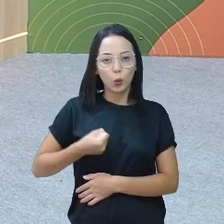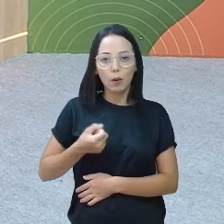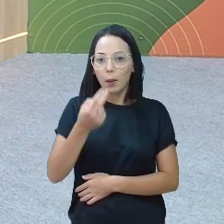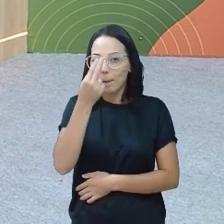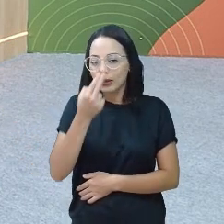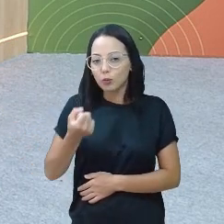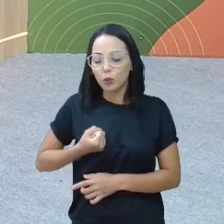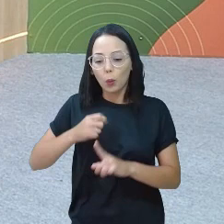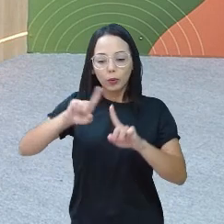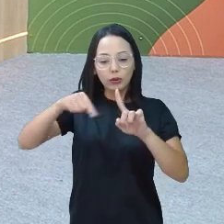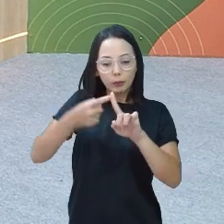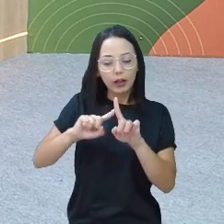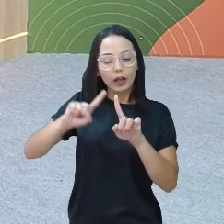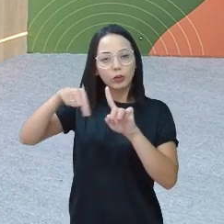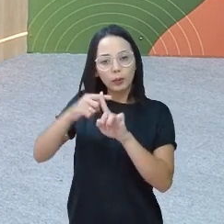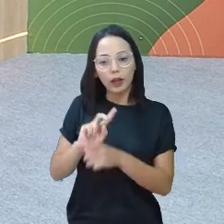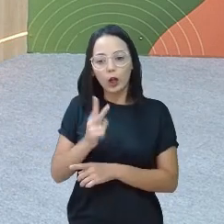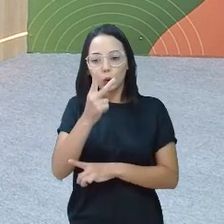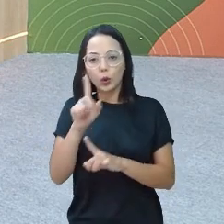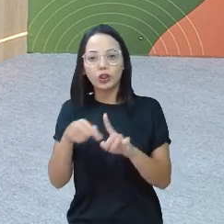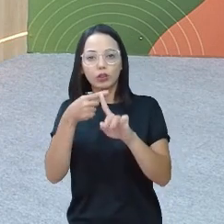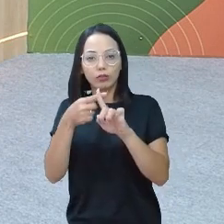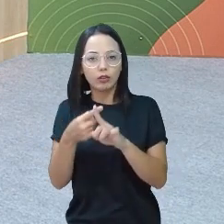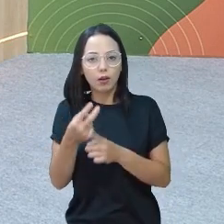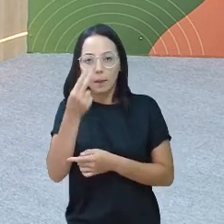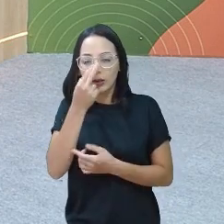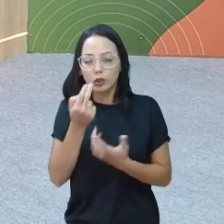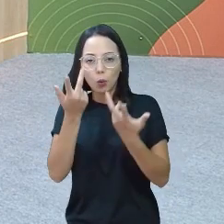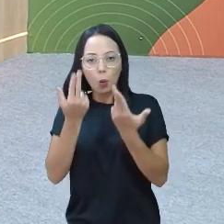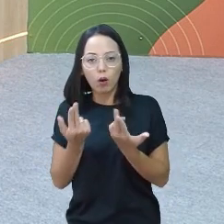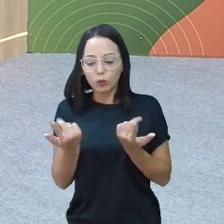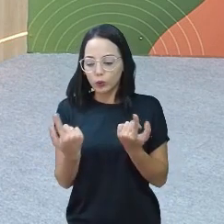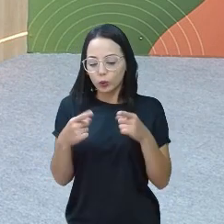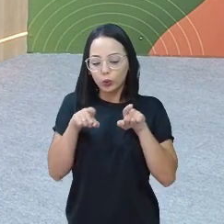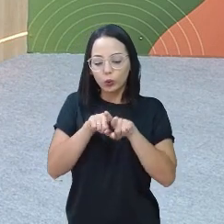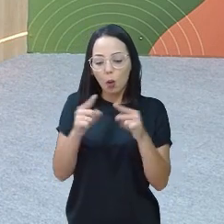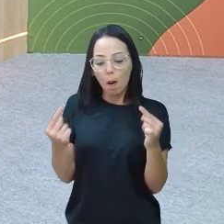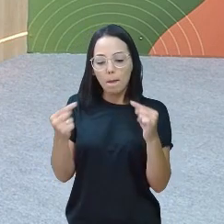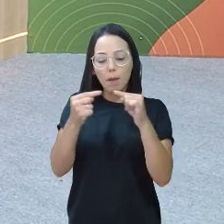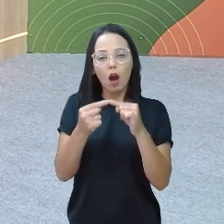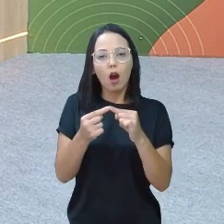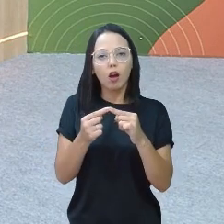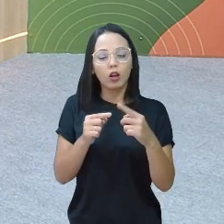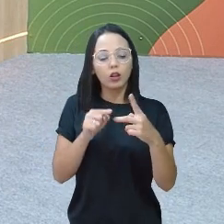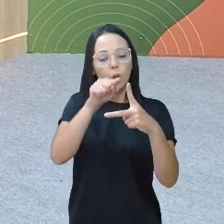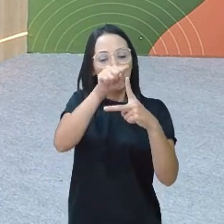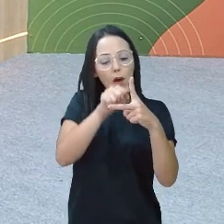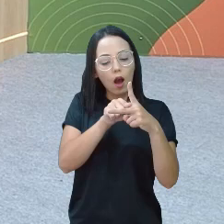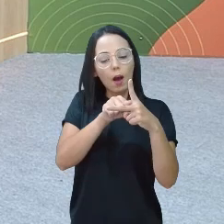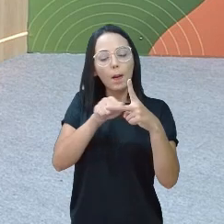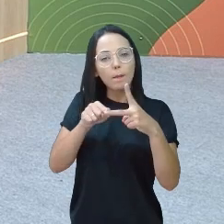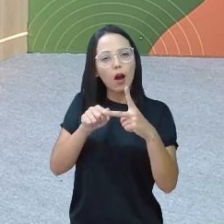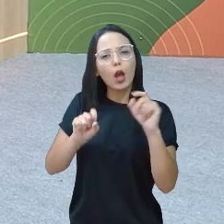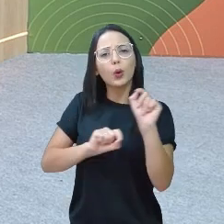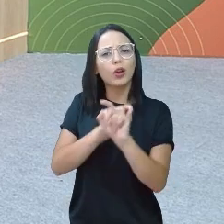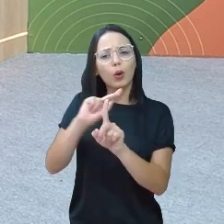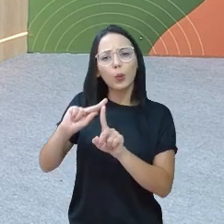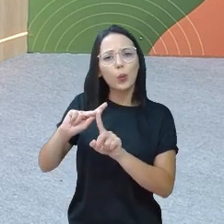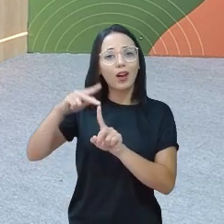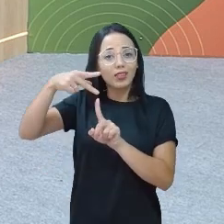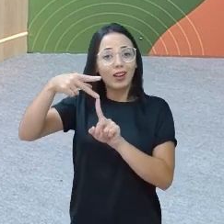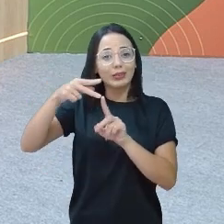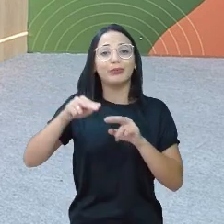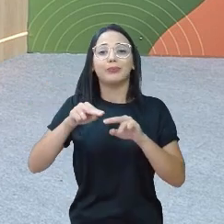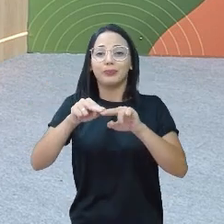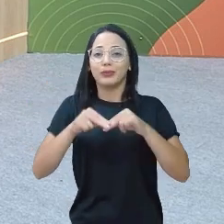sendo multiplicado duas vezes, né? Sendo multiplicado por ele mesmo, perdão. Então, o lado vezes o lado vai ser o lado ao quadrado. Por isso que a